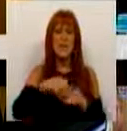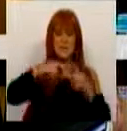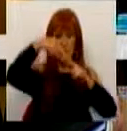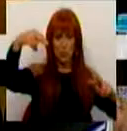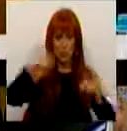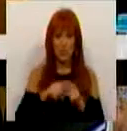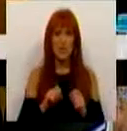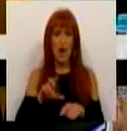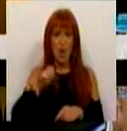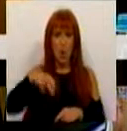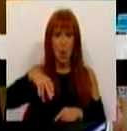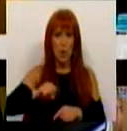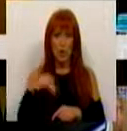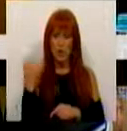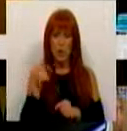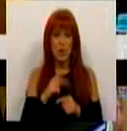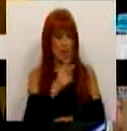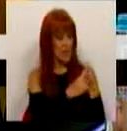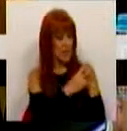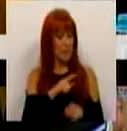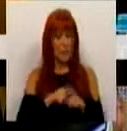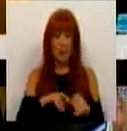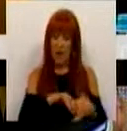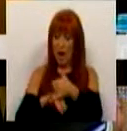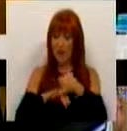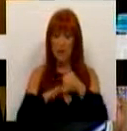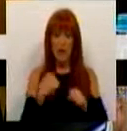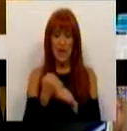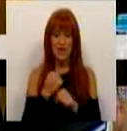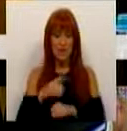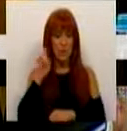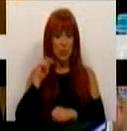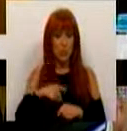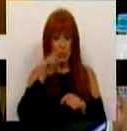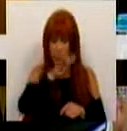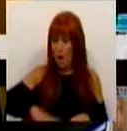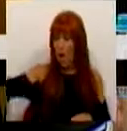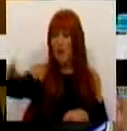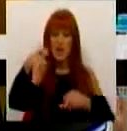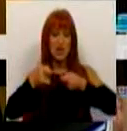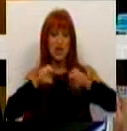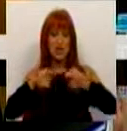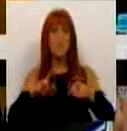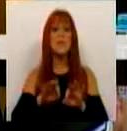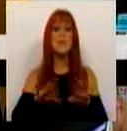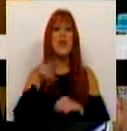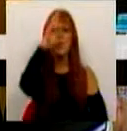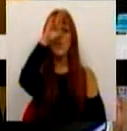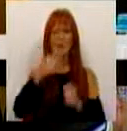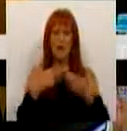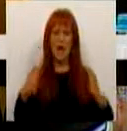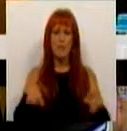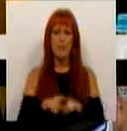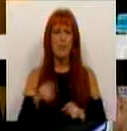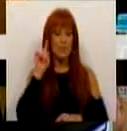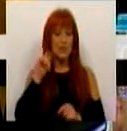autarquias, as ONGs, as instituições universitárias, as associações com atividade relevante no parque, na sua gestão, corresponde a um esforço de abertura